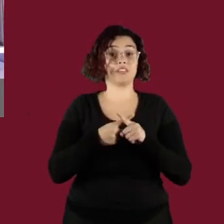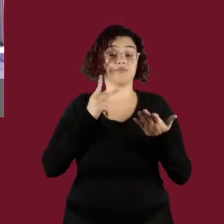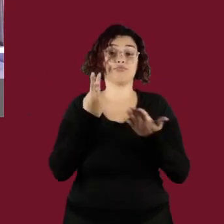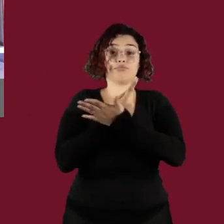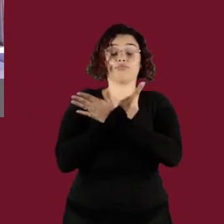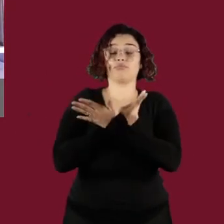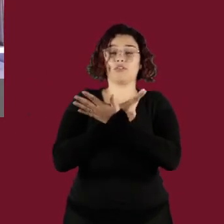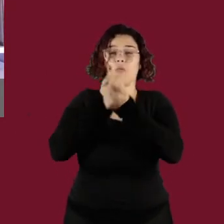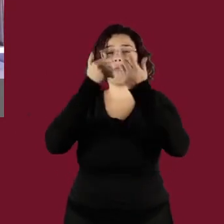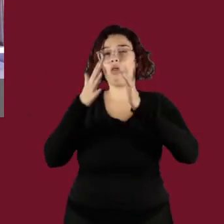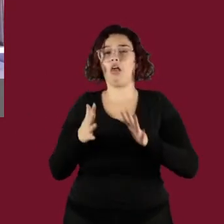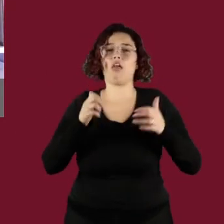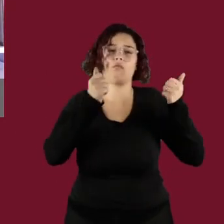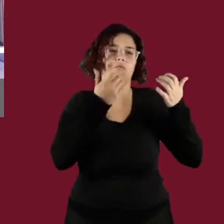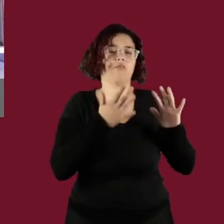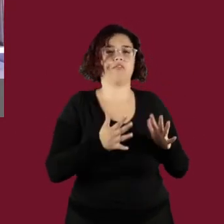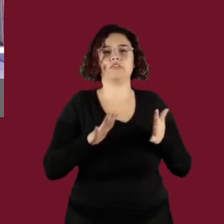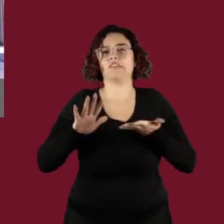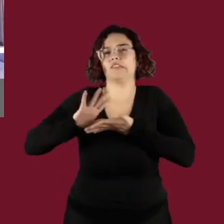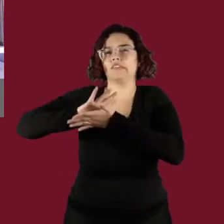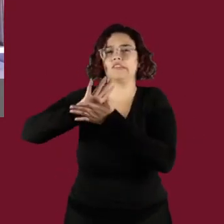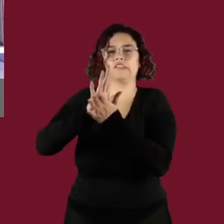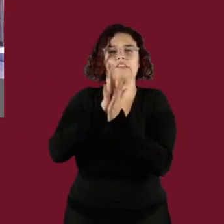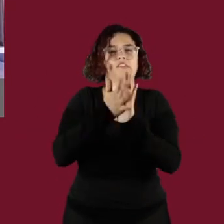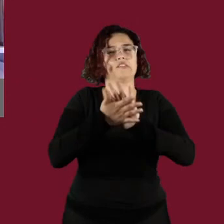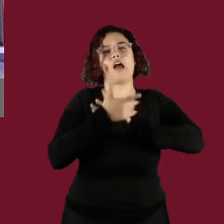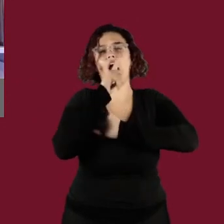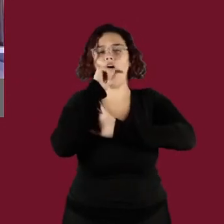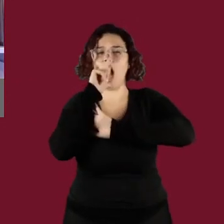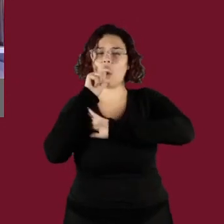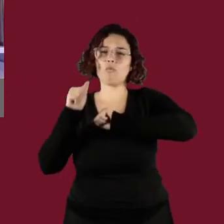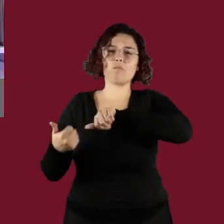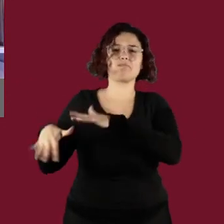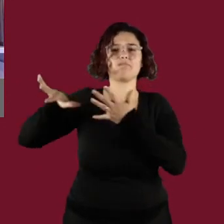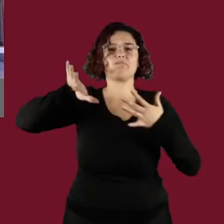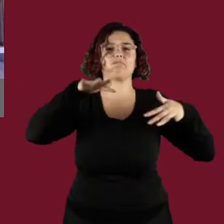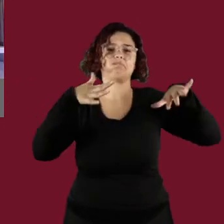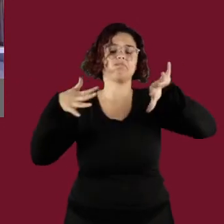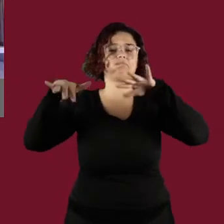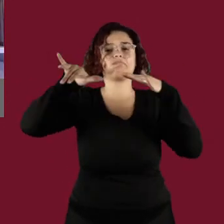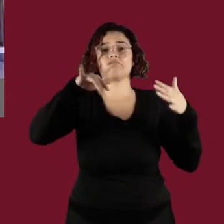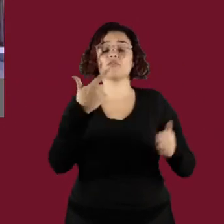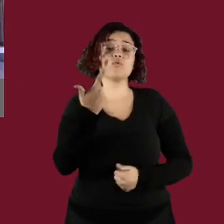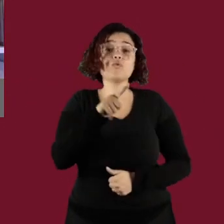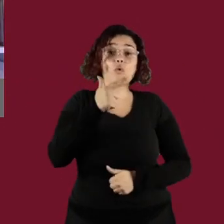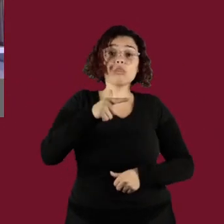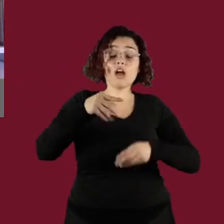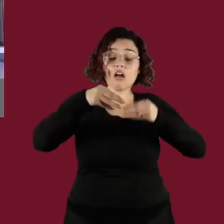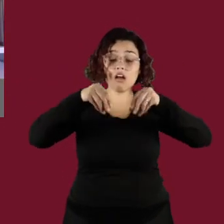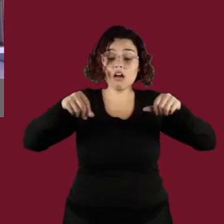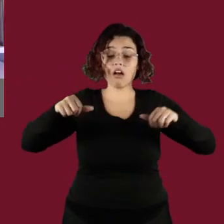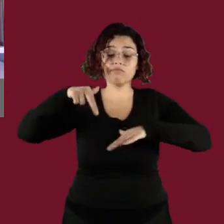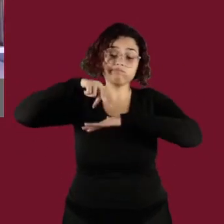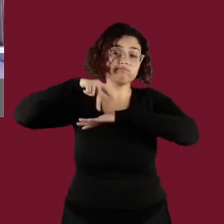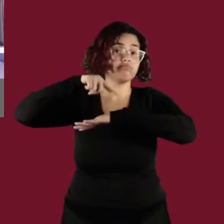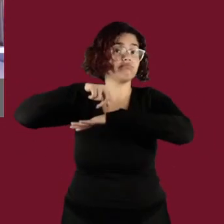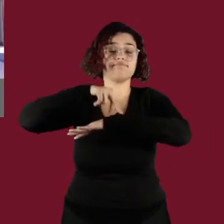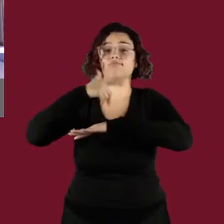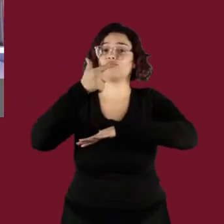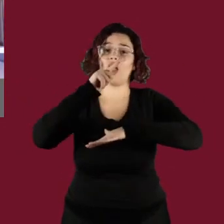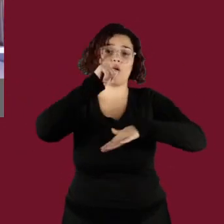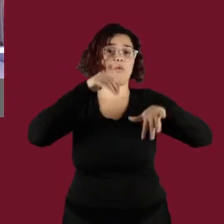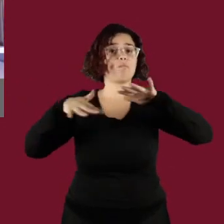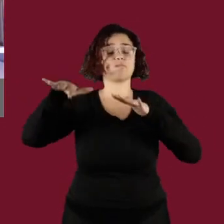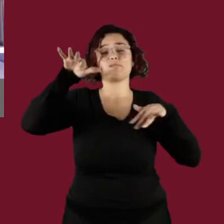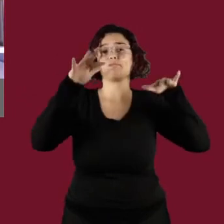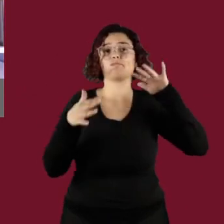dessas áreas estava completamente inundada. Não se podia pisar ali em terra firme. E na primeira oportunidade que um